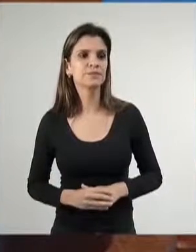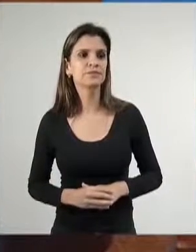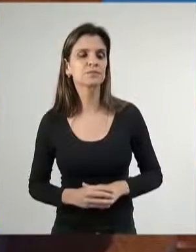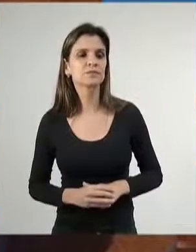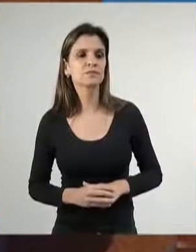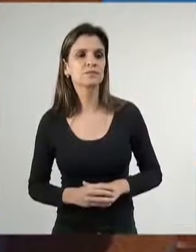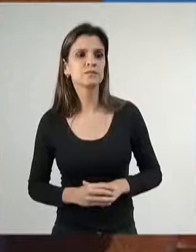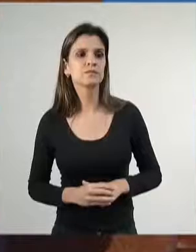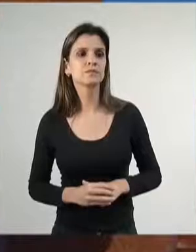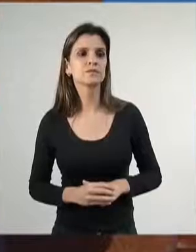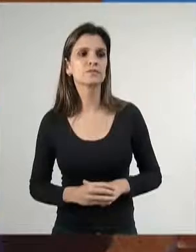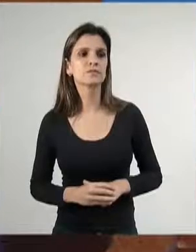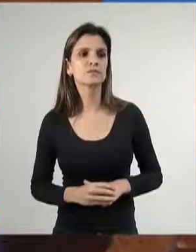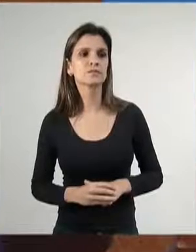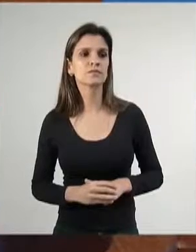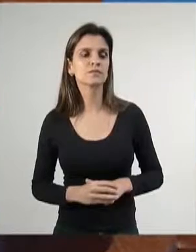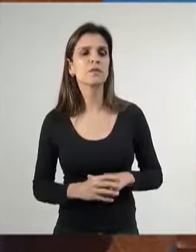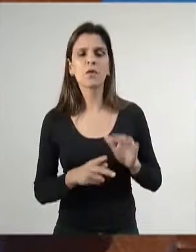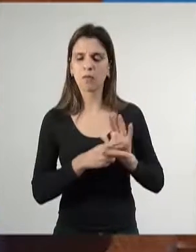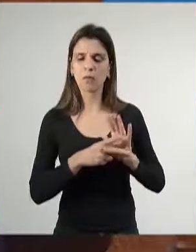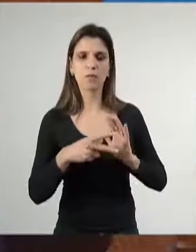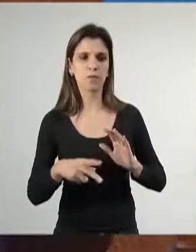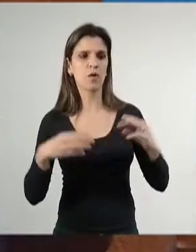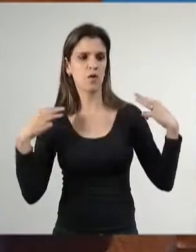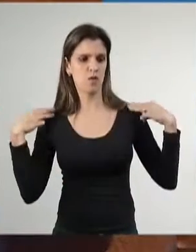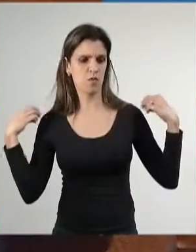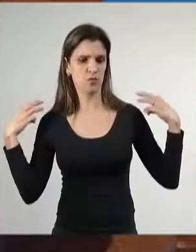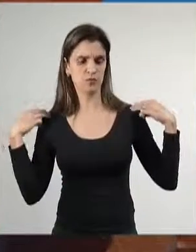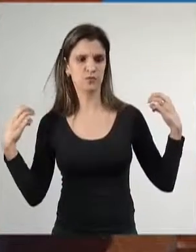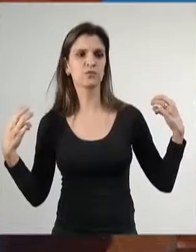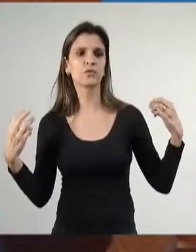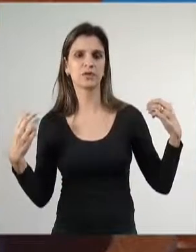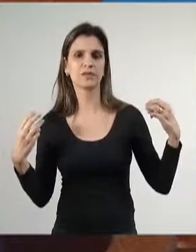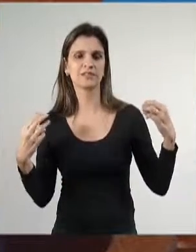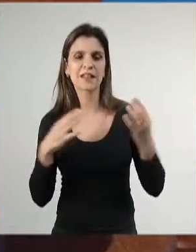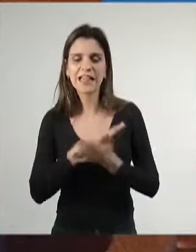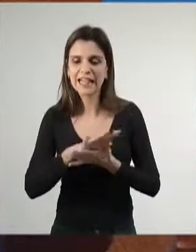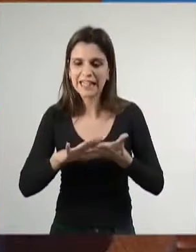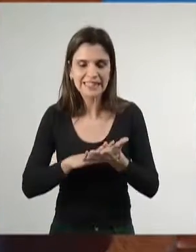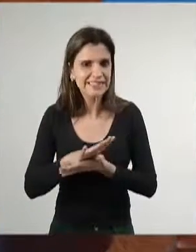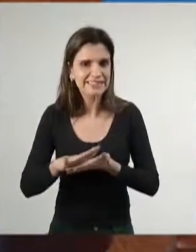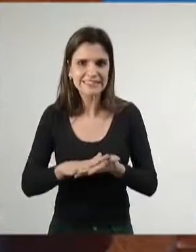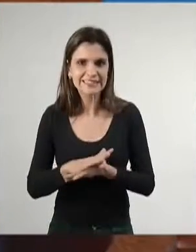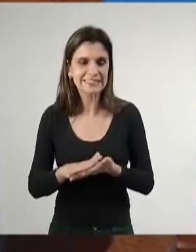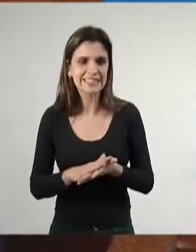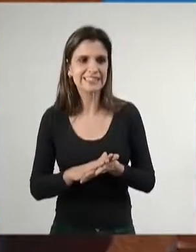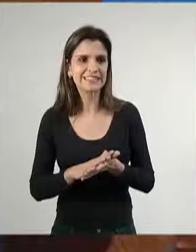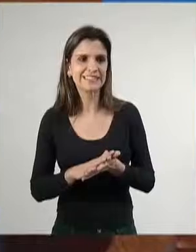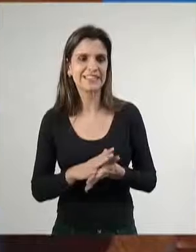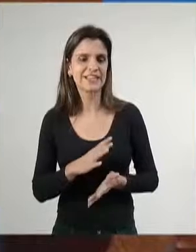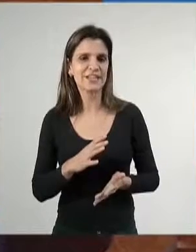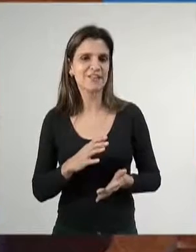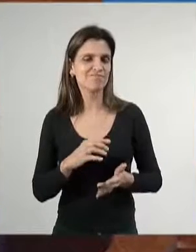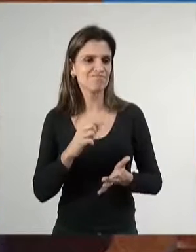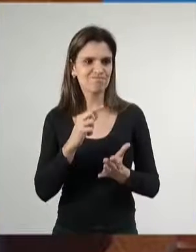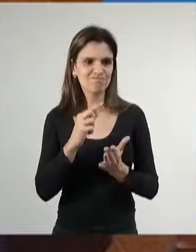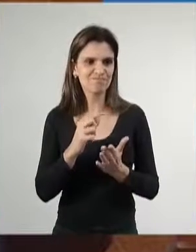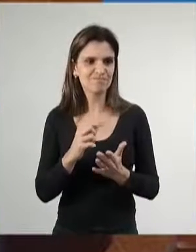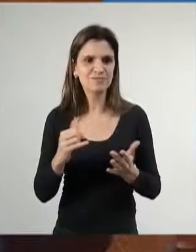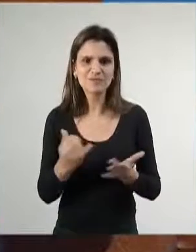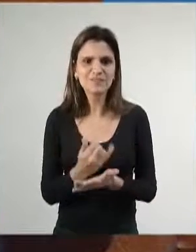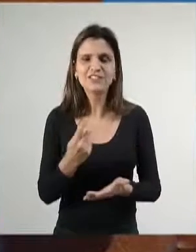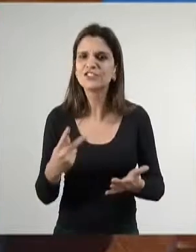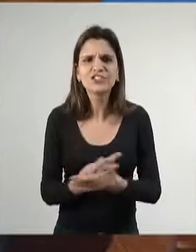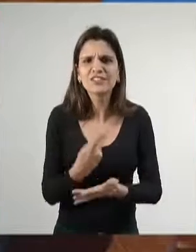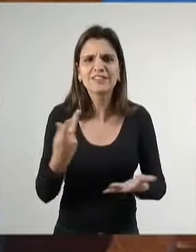aos proprietários de veículos que não tenham cometido nenhuma infração de trânsito. Artigo 1º, fica instituído o desconto no valor